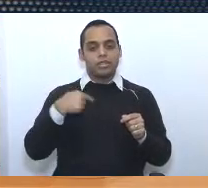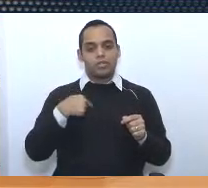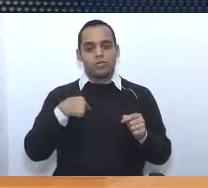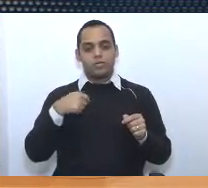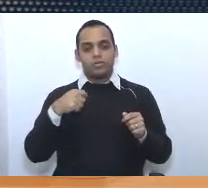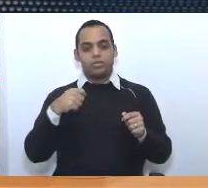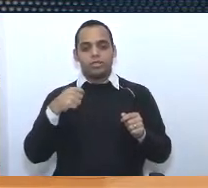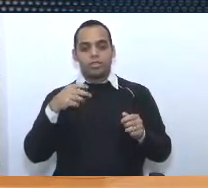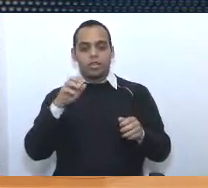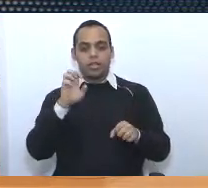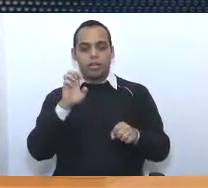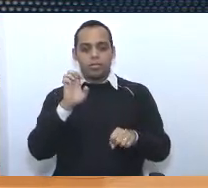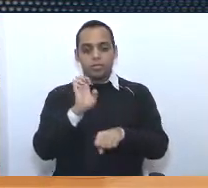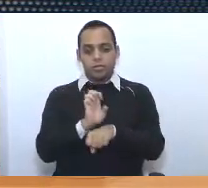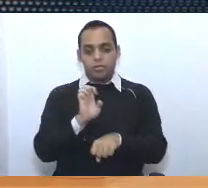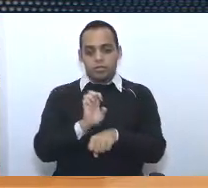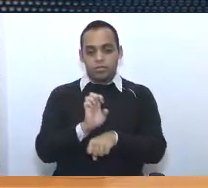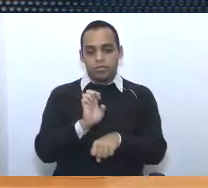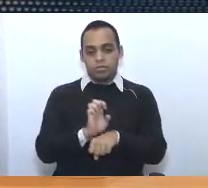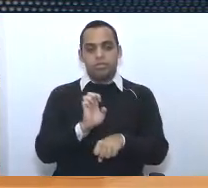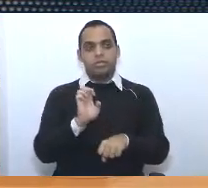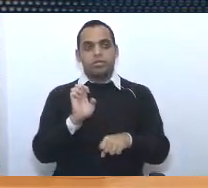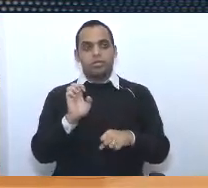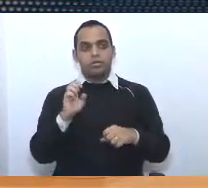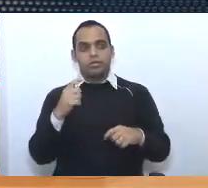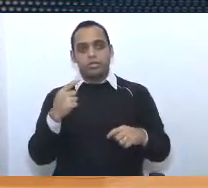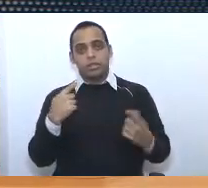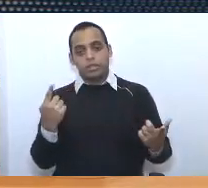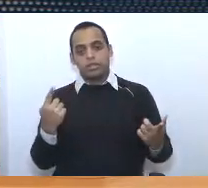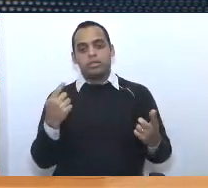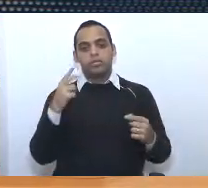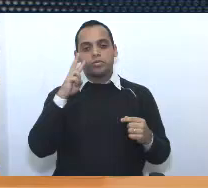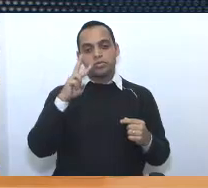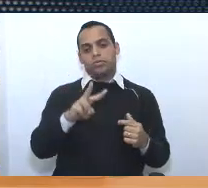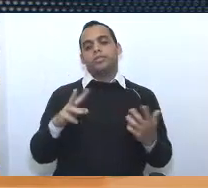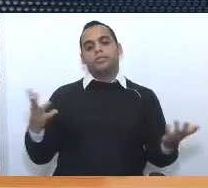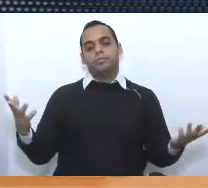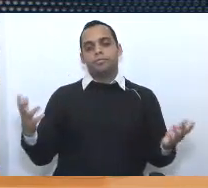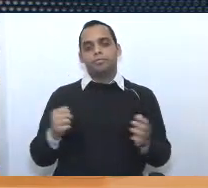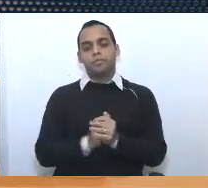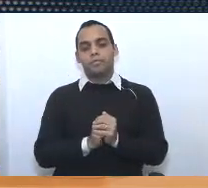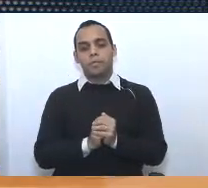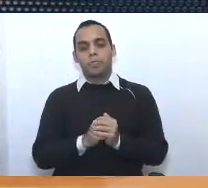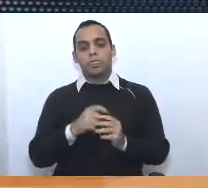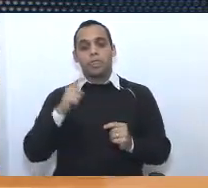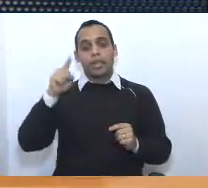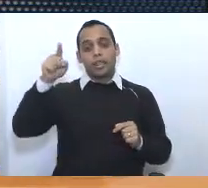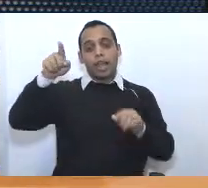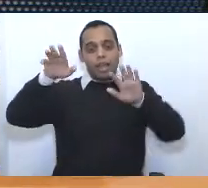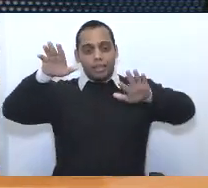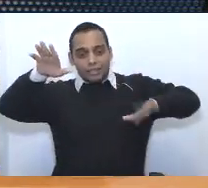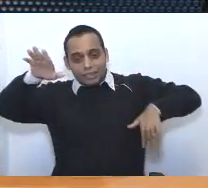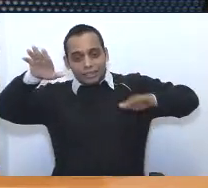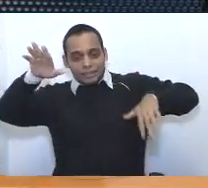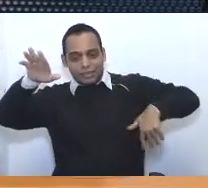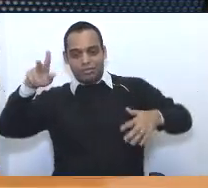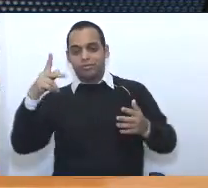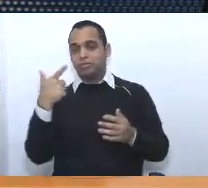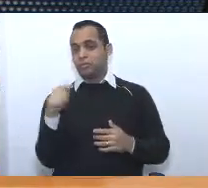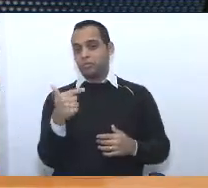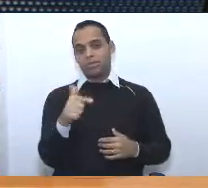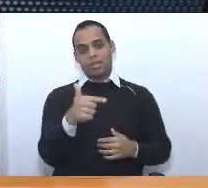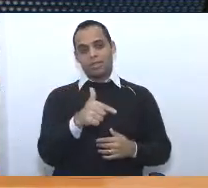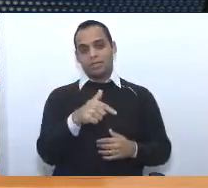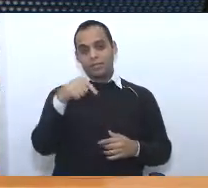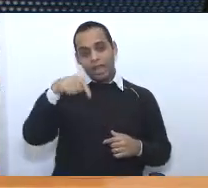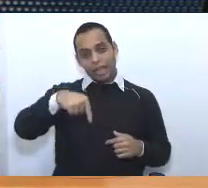Municipal, nós temos alguns entraves com a Defensoria Pública, que lá em Santos não existe. Então,